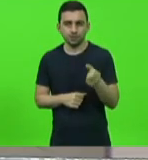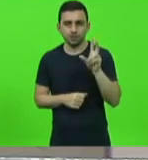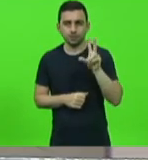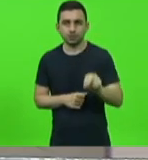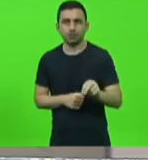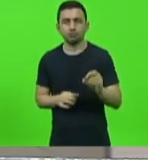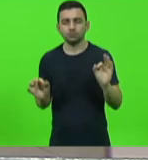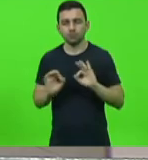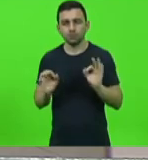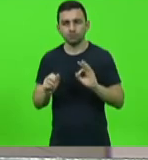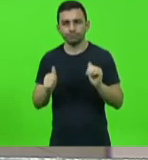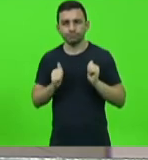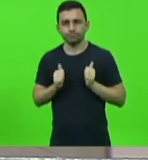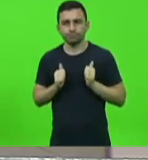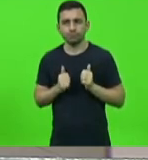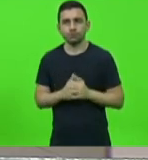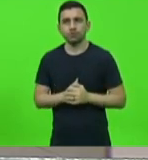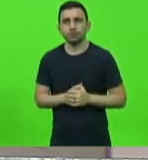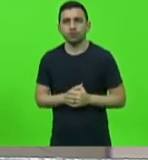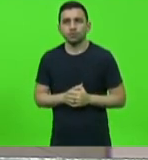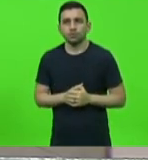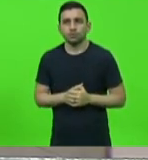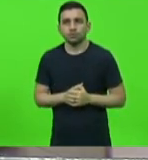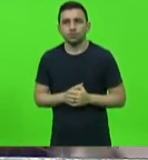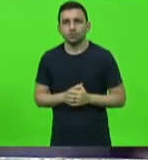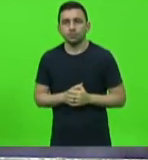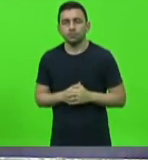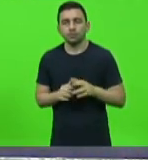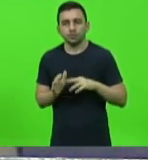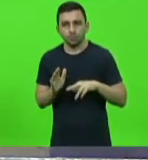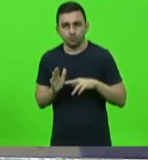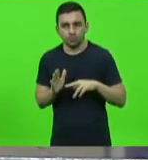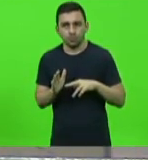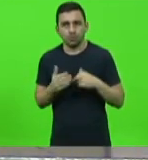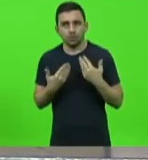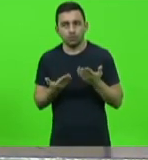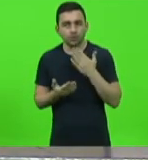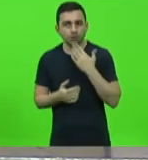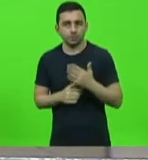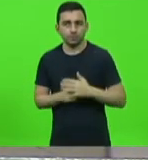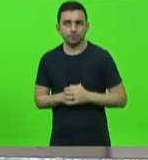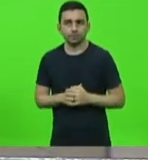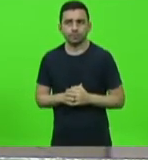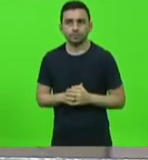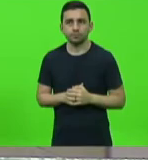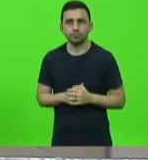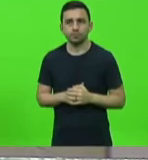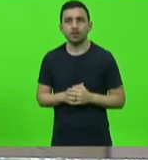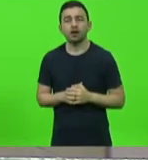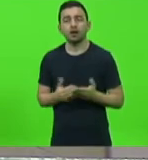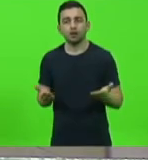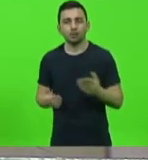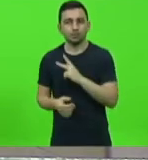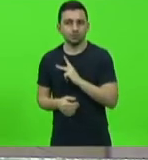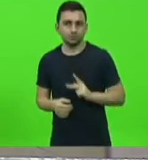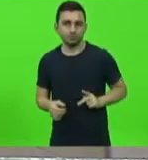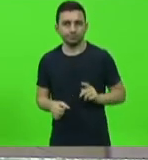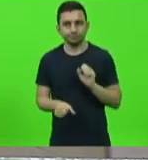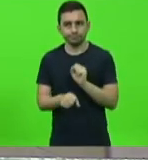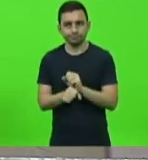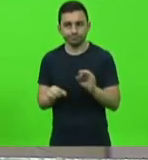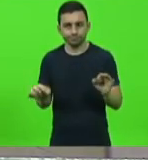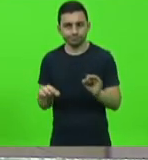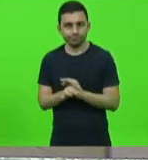nenhuma abstenção. Está reprovado o recurso. Esta presidência encerra a presente sessão e